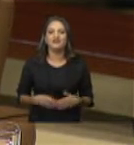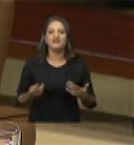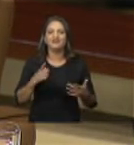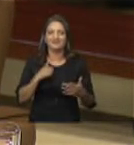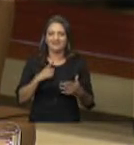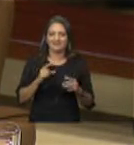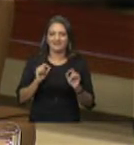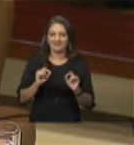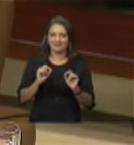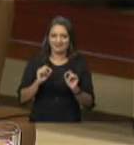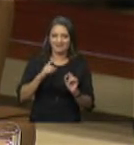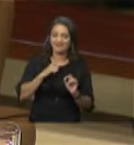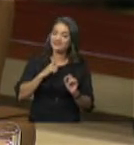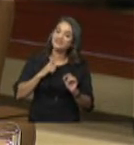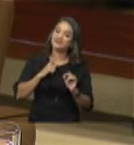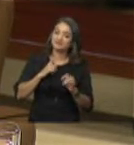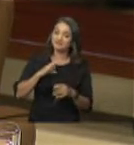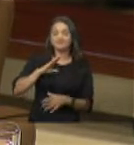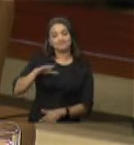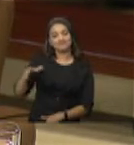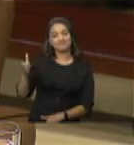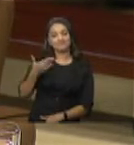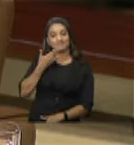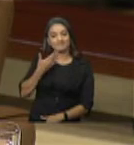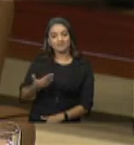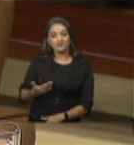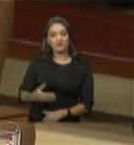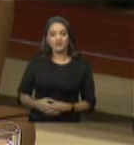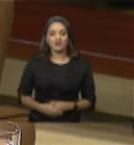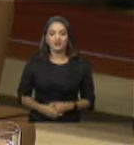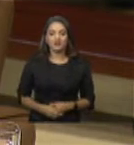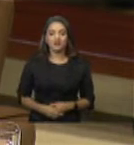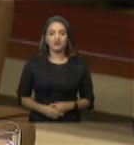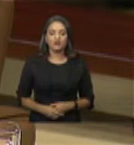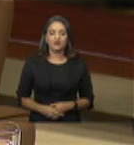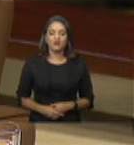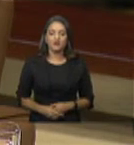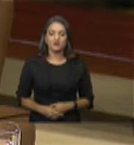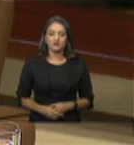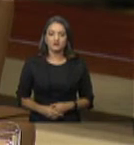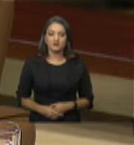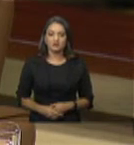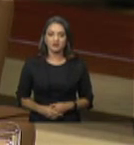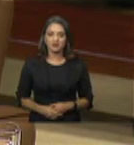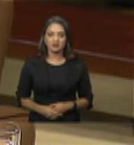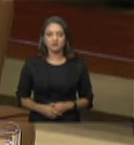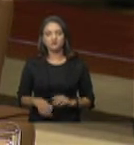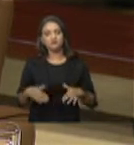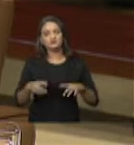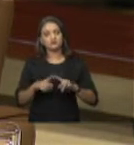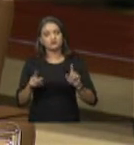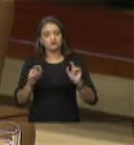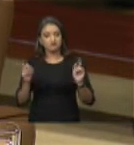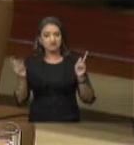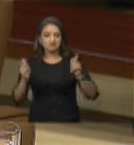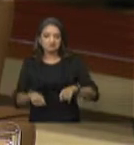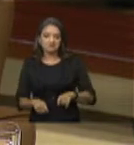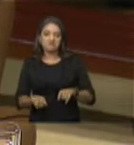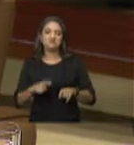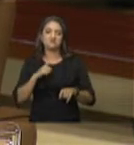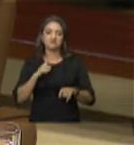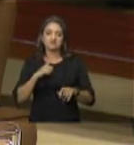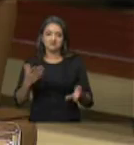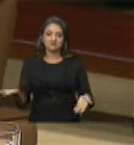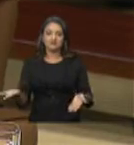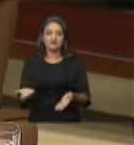portanto a rescisão de modo que entenda plena cognoscibilidade conheço da ação e passos